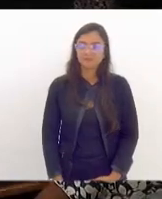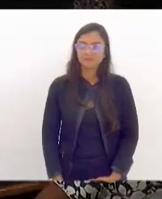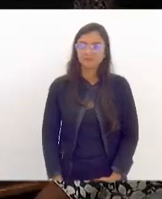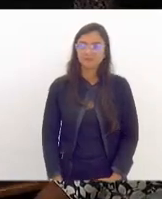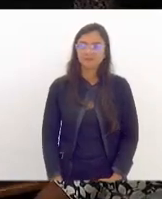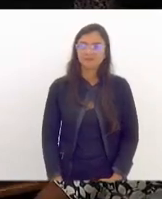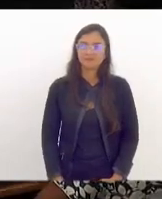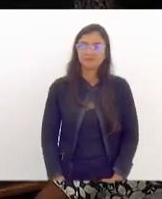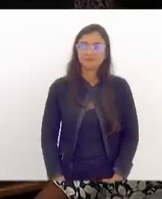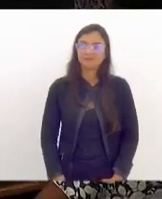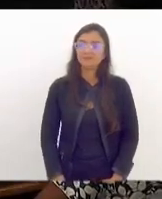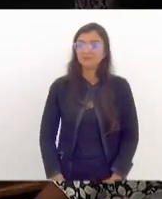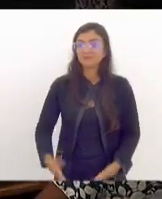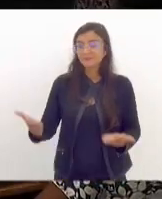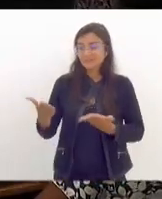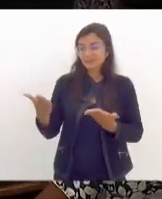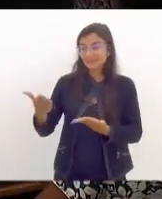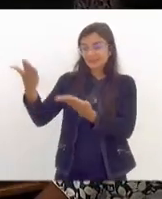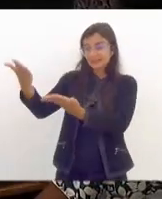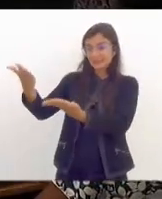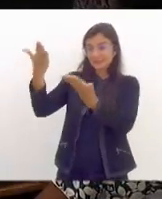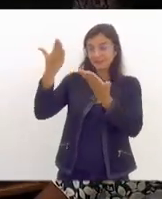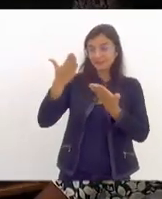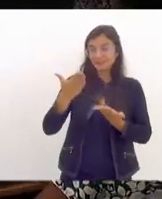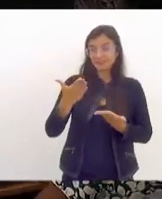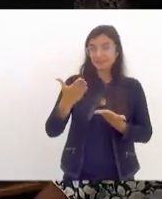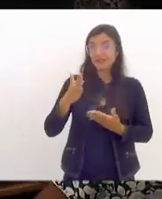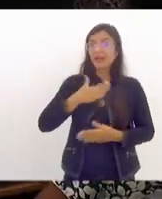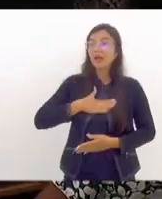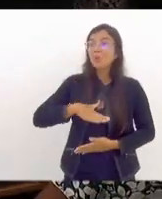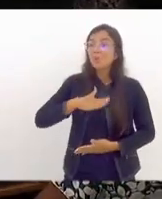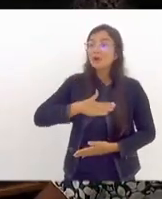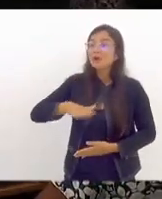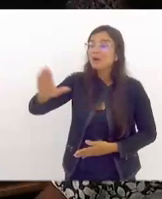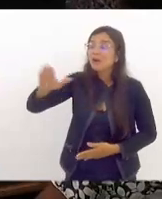Nossa terceira contemplada também homenageada